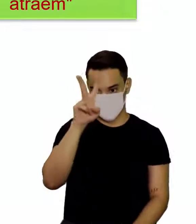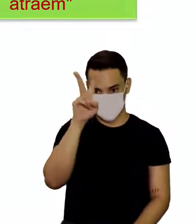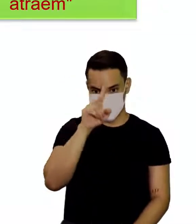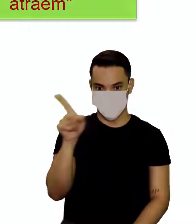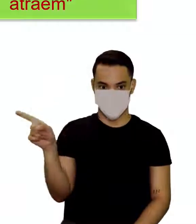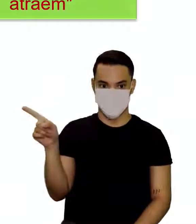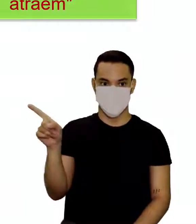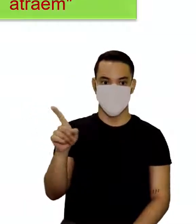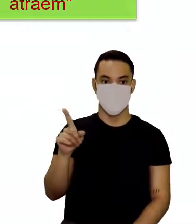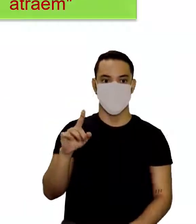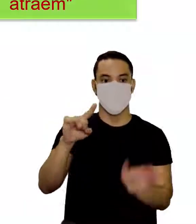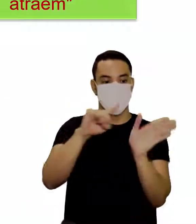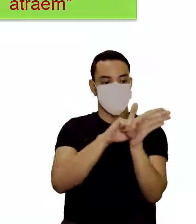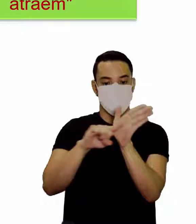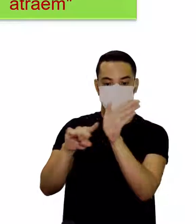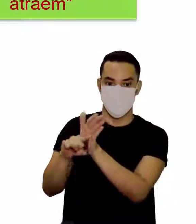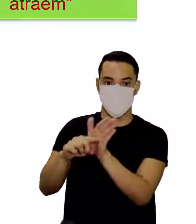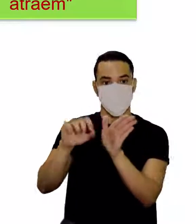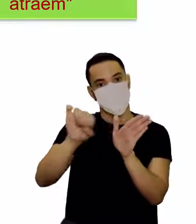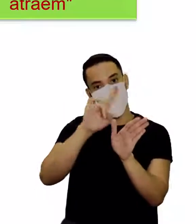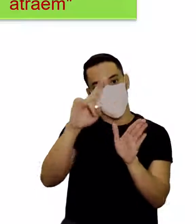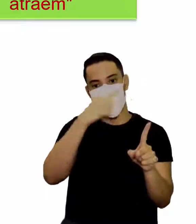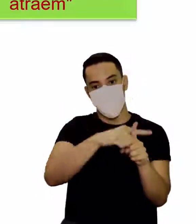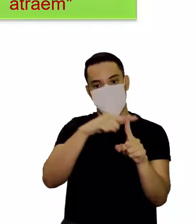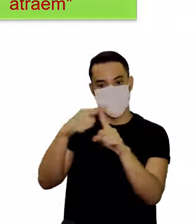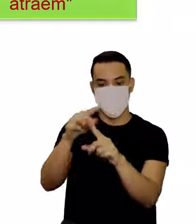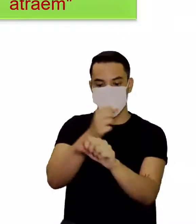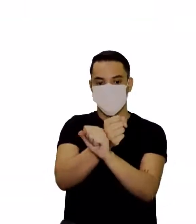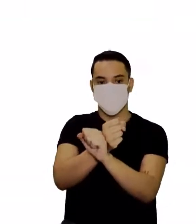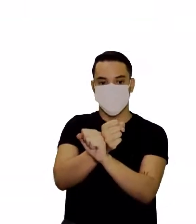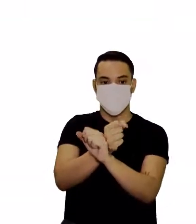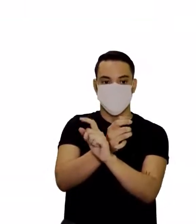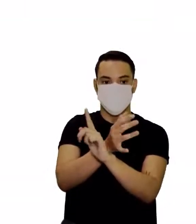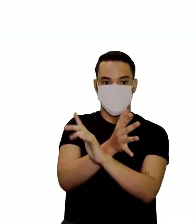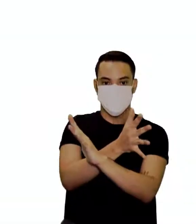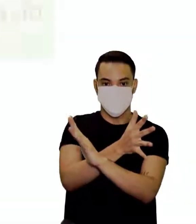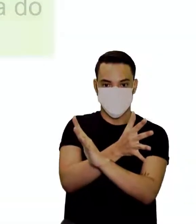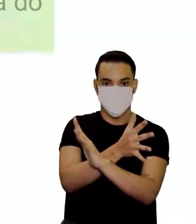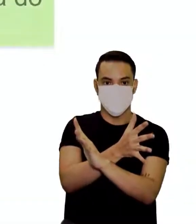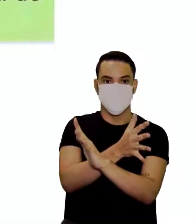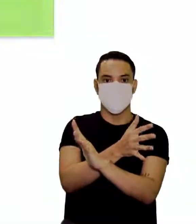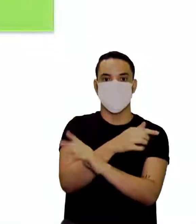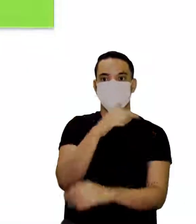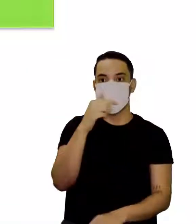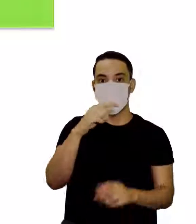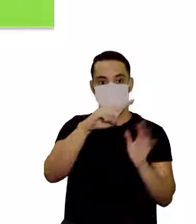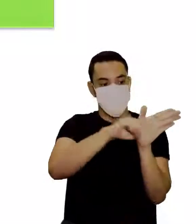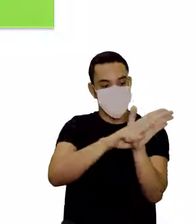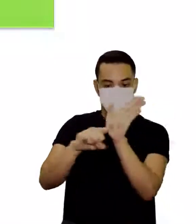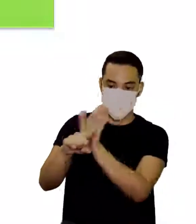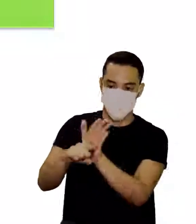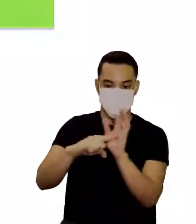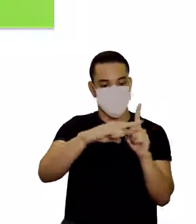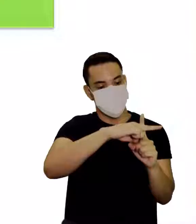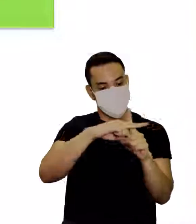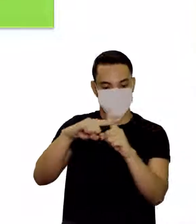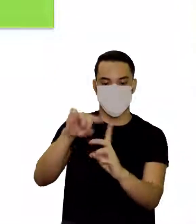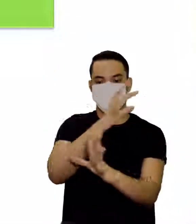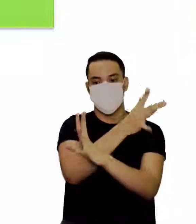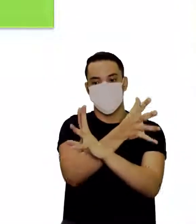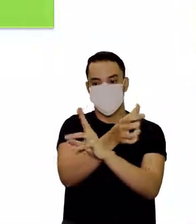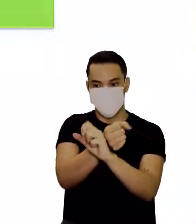e sinais contrários se atraem. Então, bom. A quantidade de carga